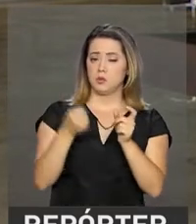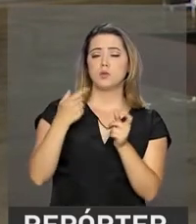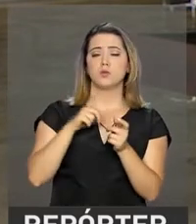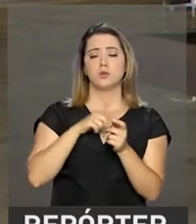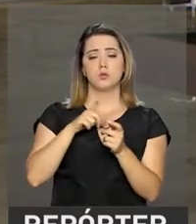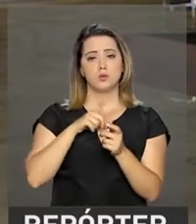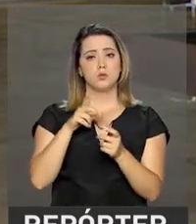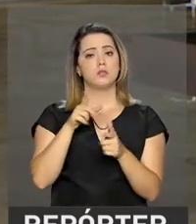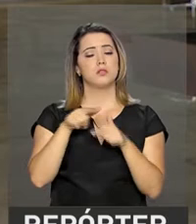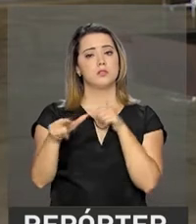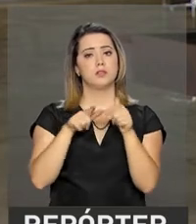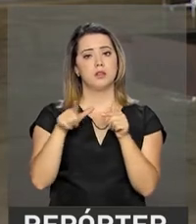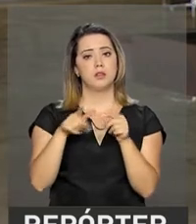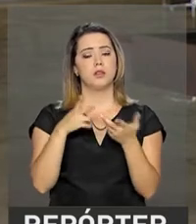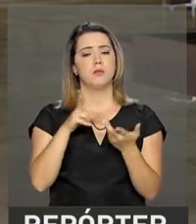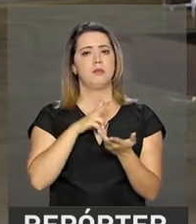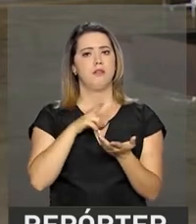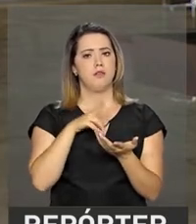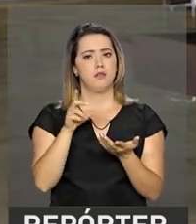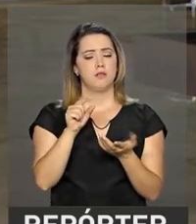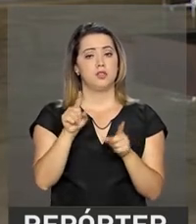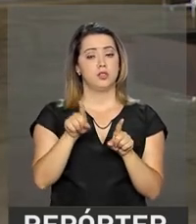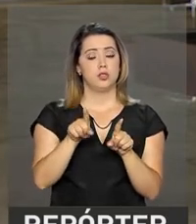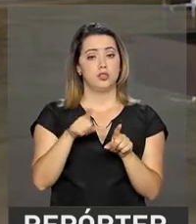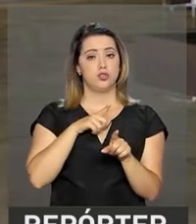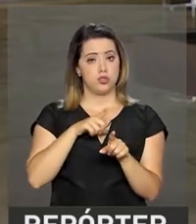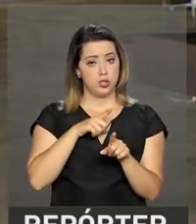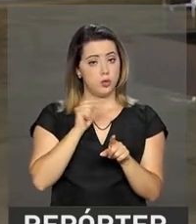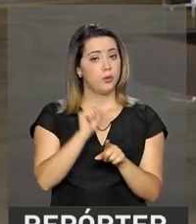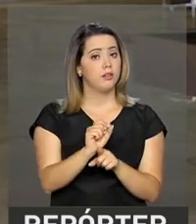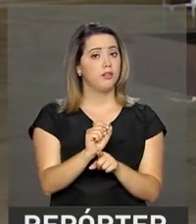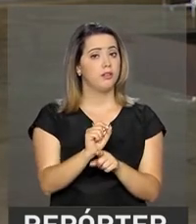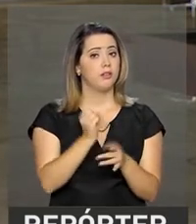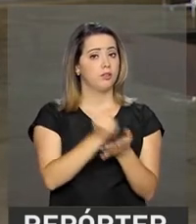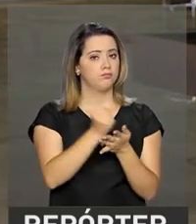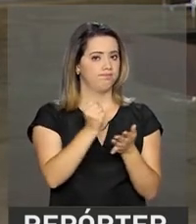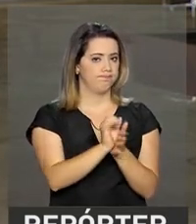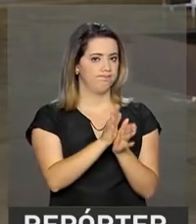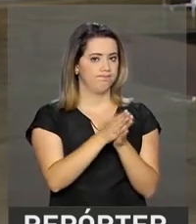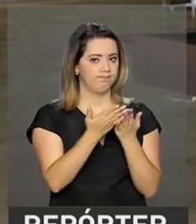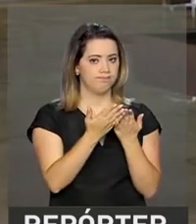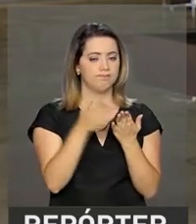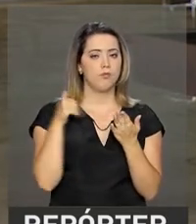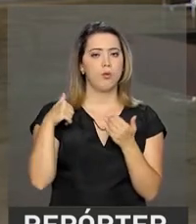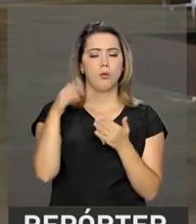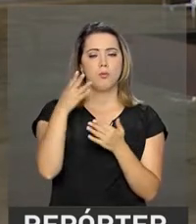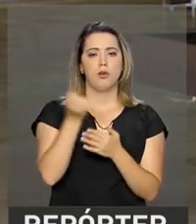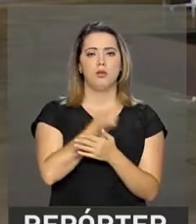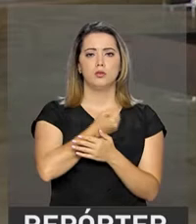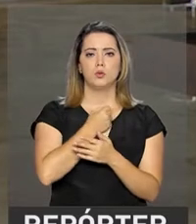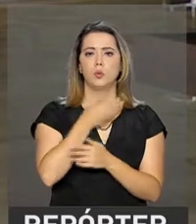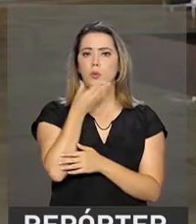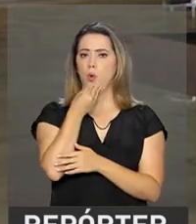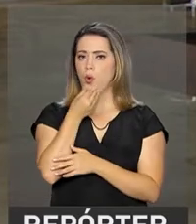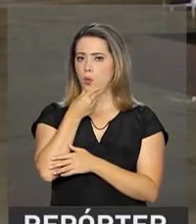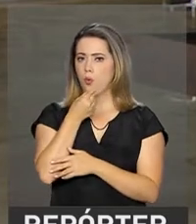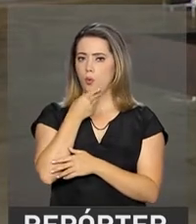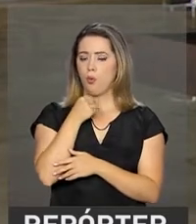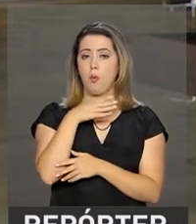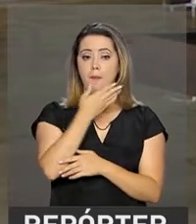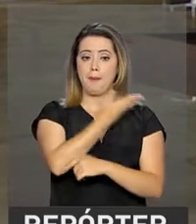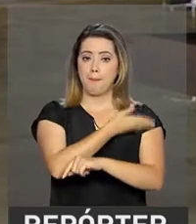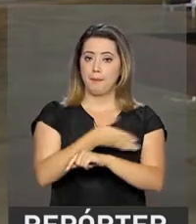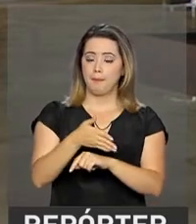privado tinham carteira assinada o maior nível de ocupação ocorre entre homens brancos